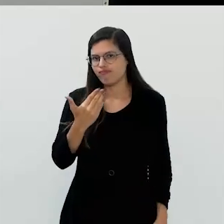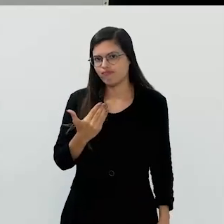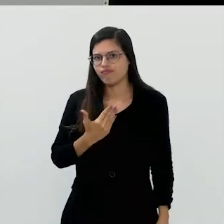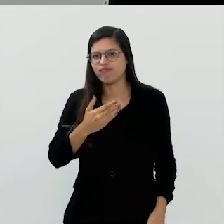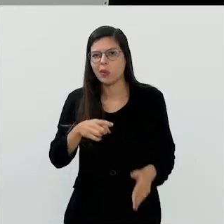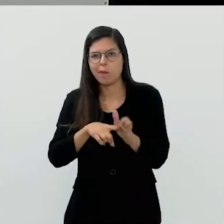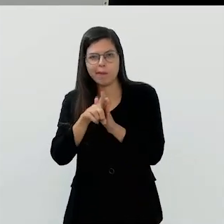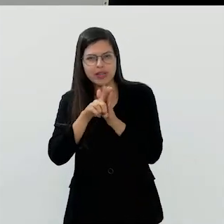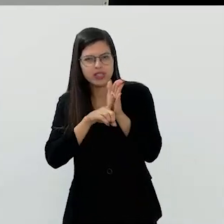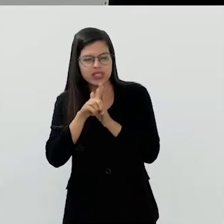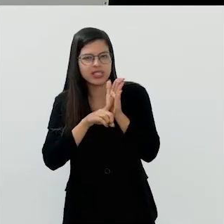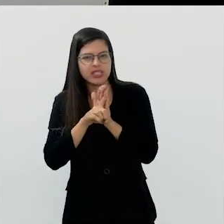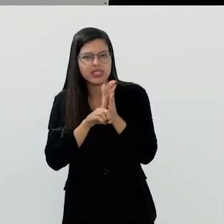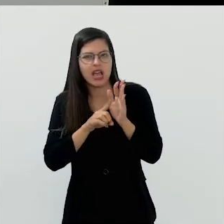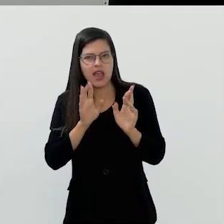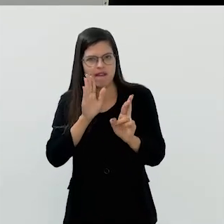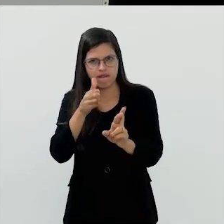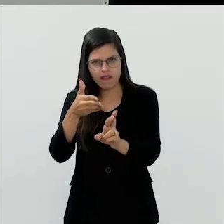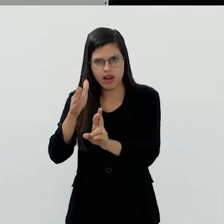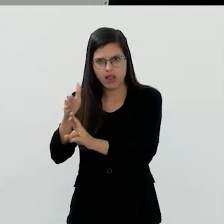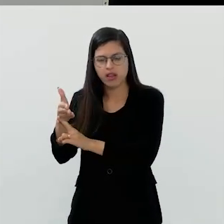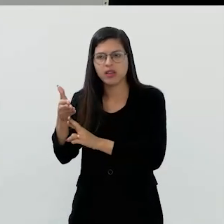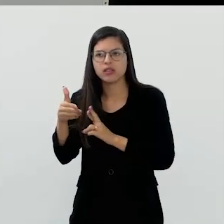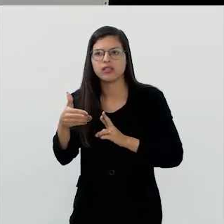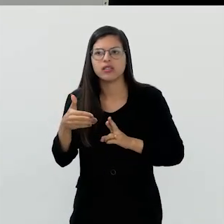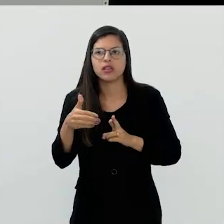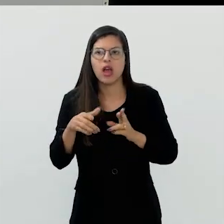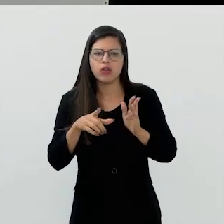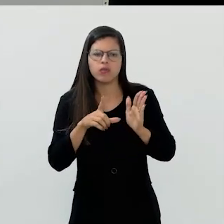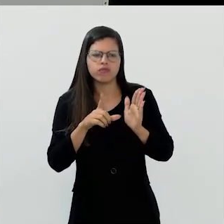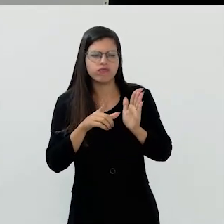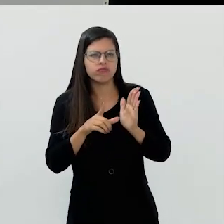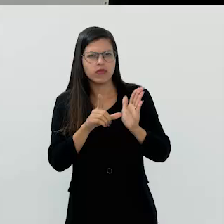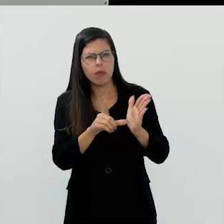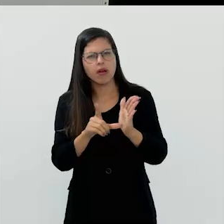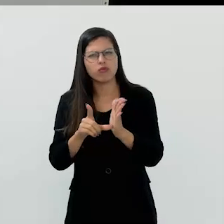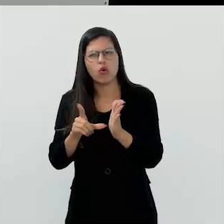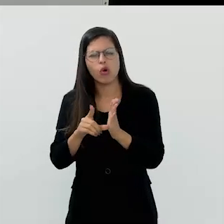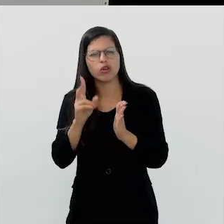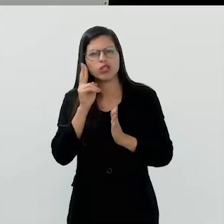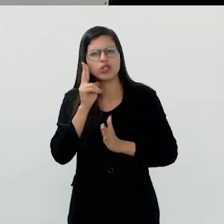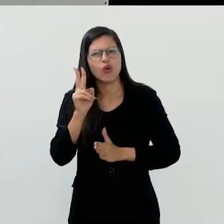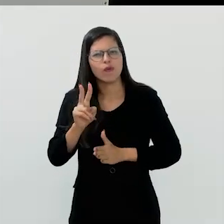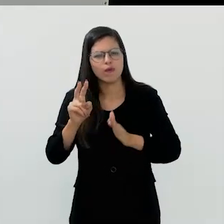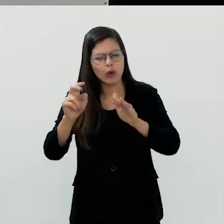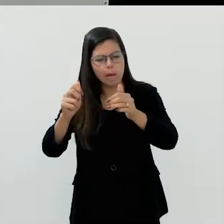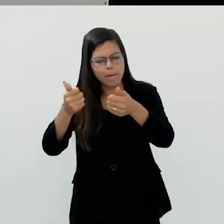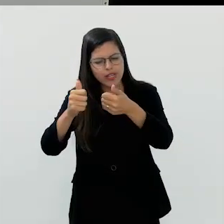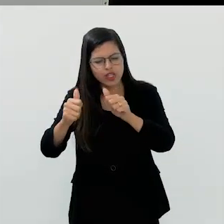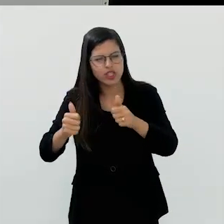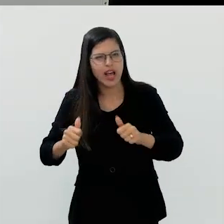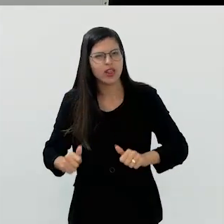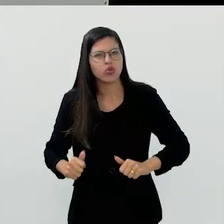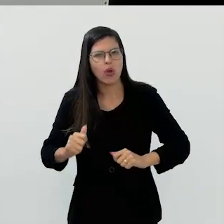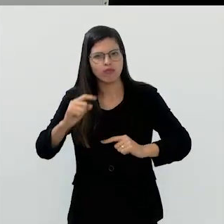pediu para pesquisar referências. Aí eu ia passando numa loja, aí eu vi uma estatuazinha pequena